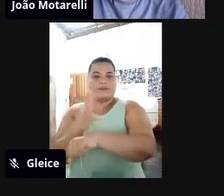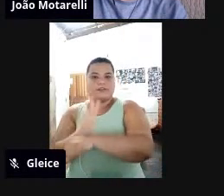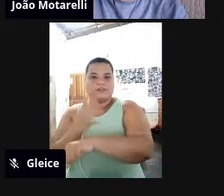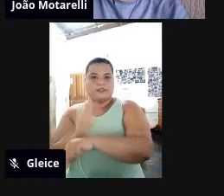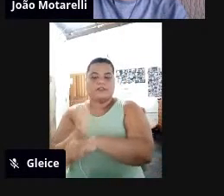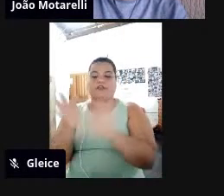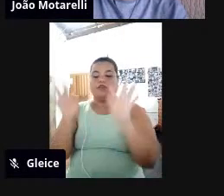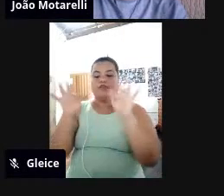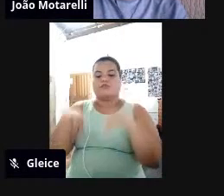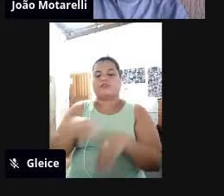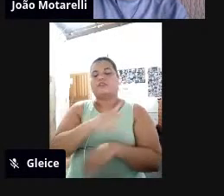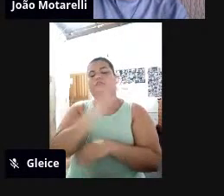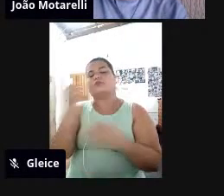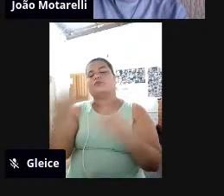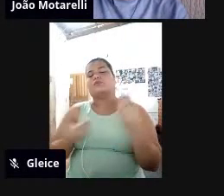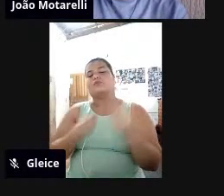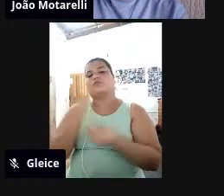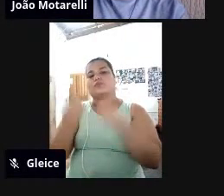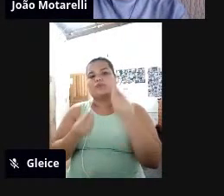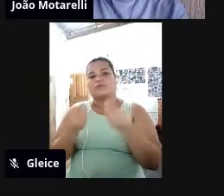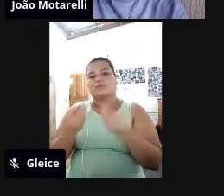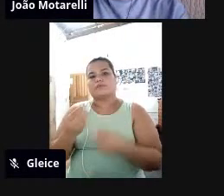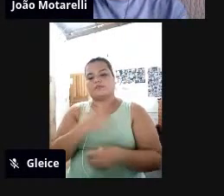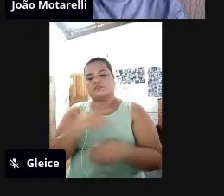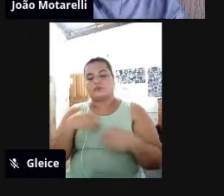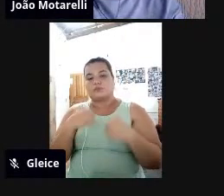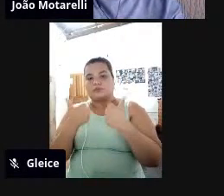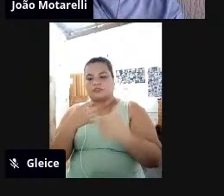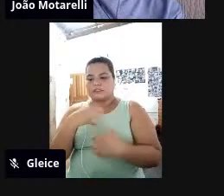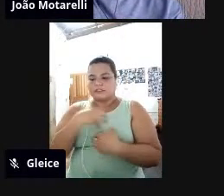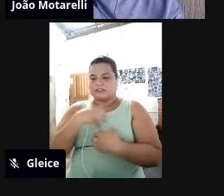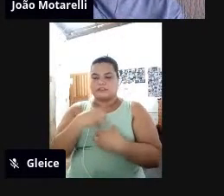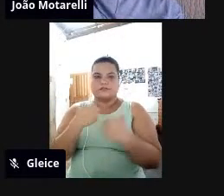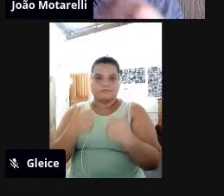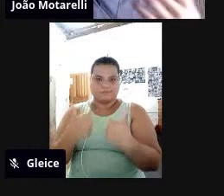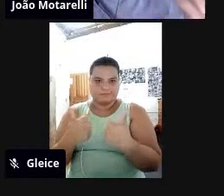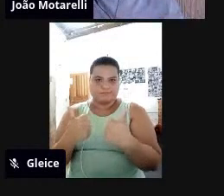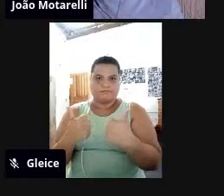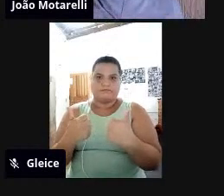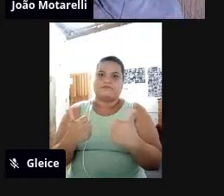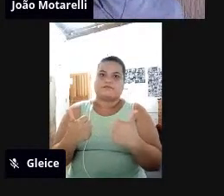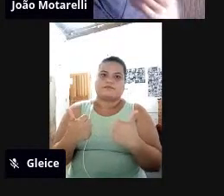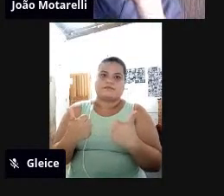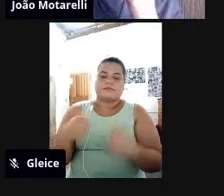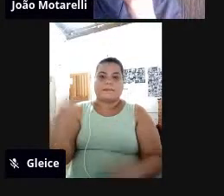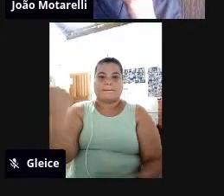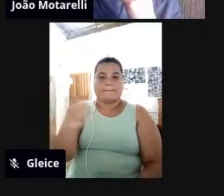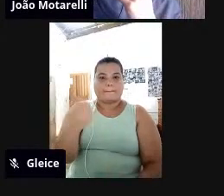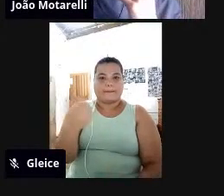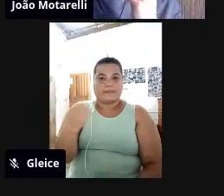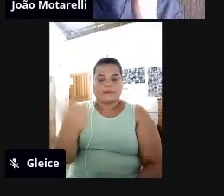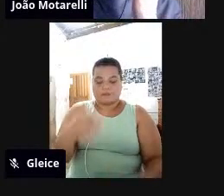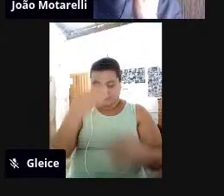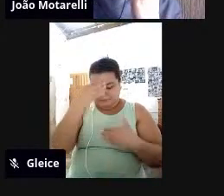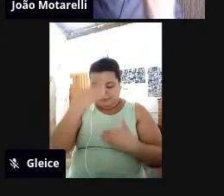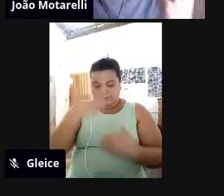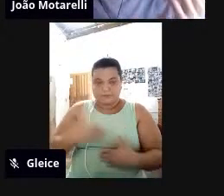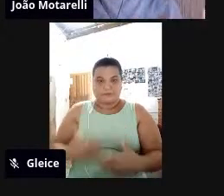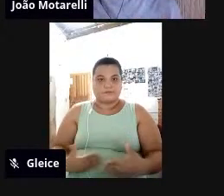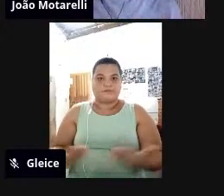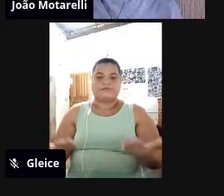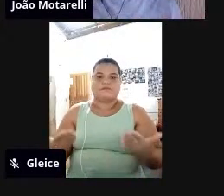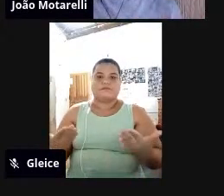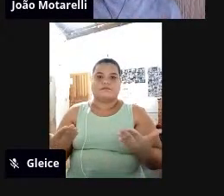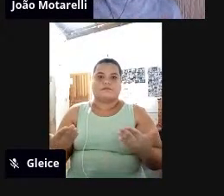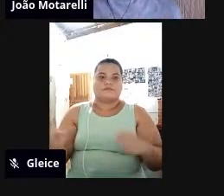força, potência e o bem-estar geral. Por exemplo, avaliar a composição corporal na